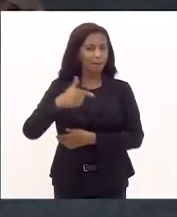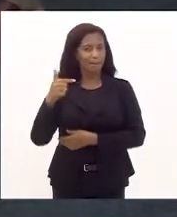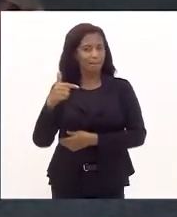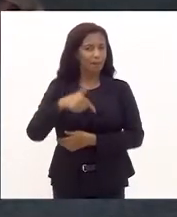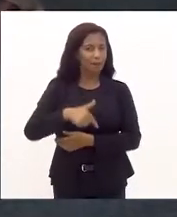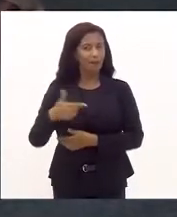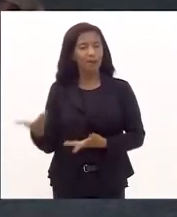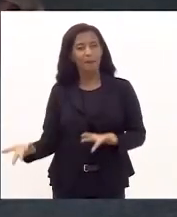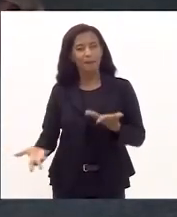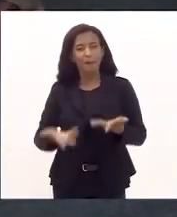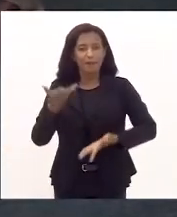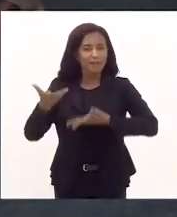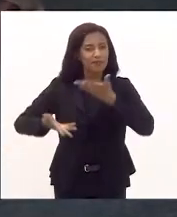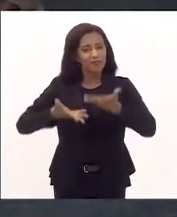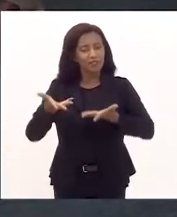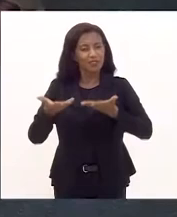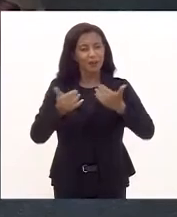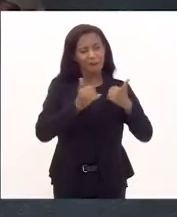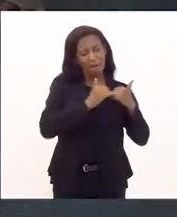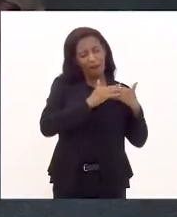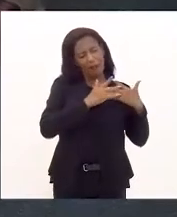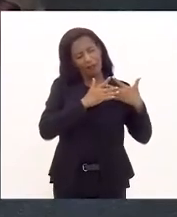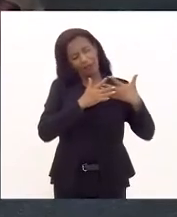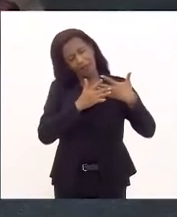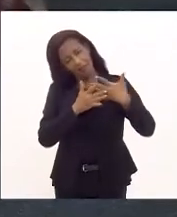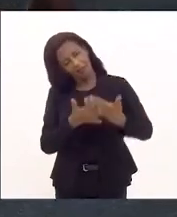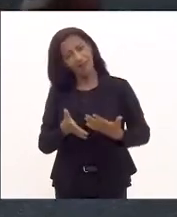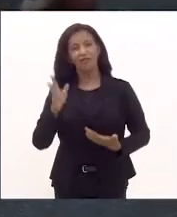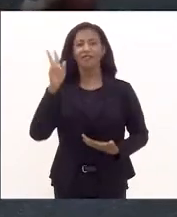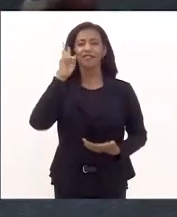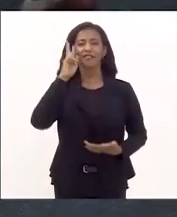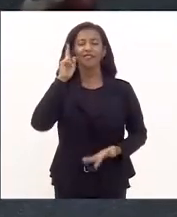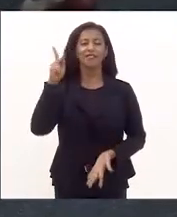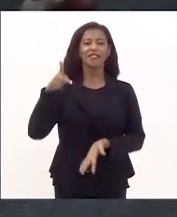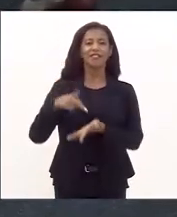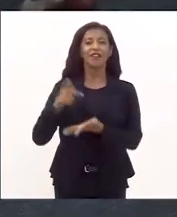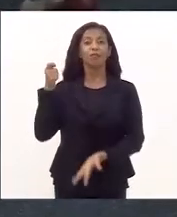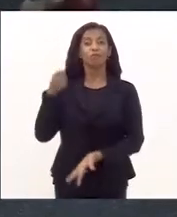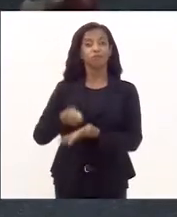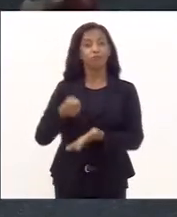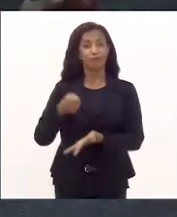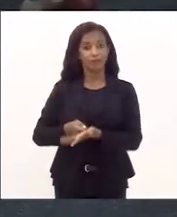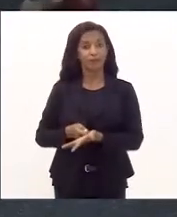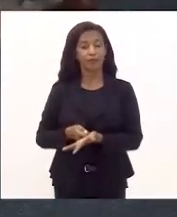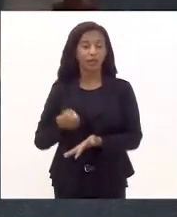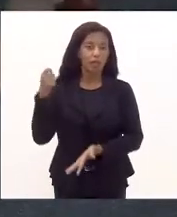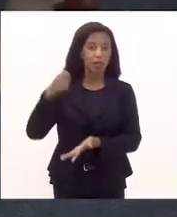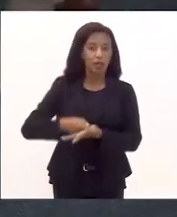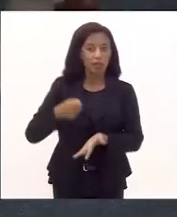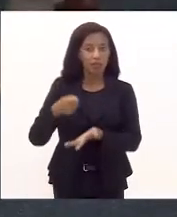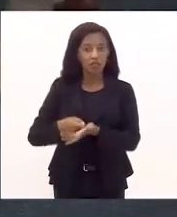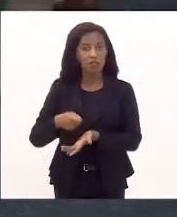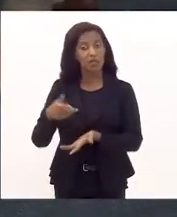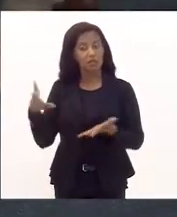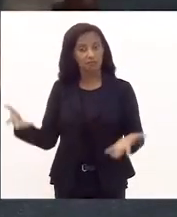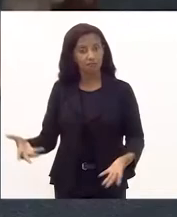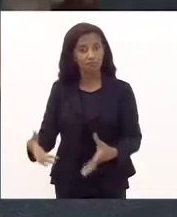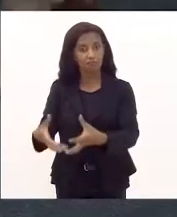que carrega em toda a sua história exatamente a resistência. Resistência daqueles